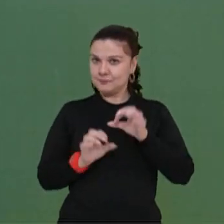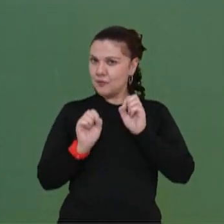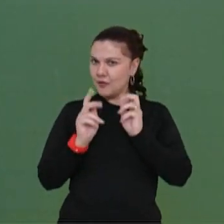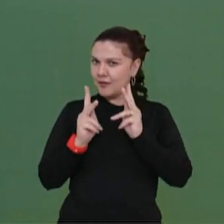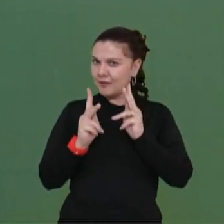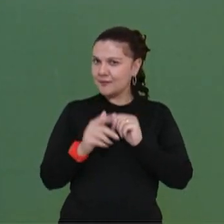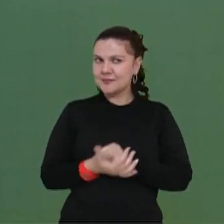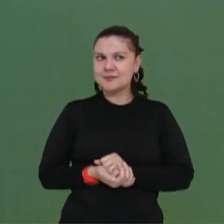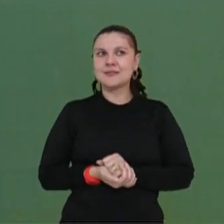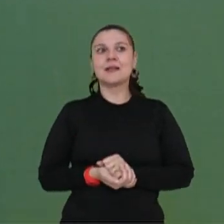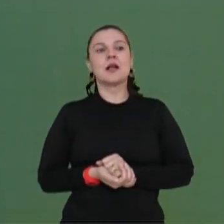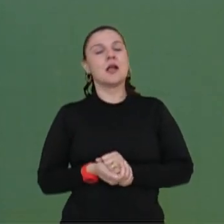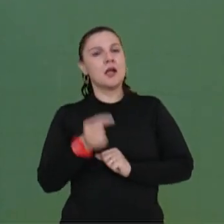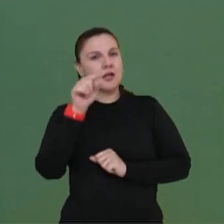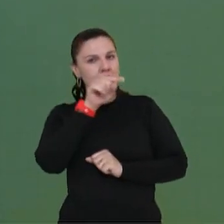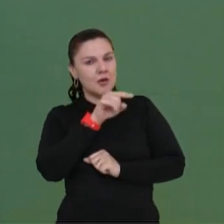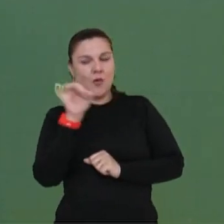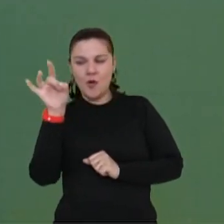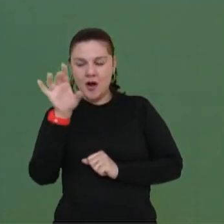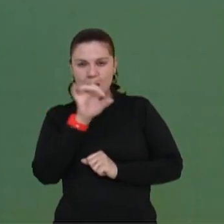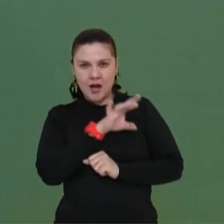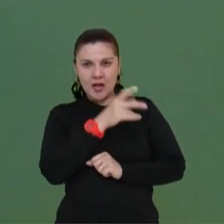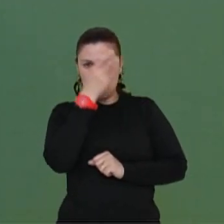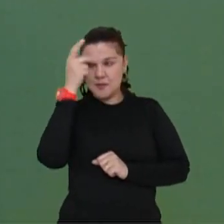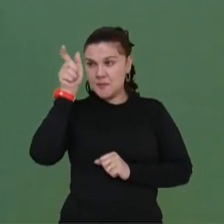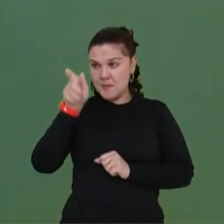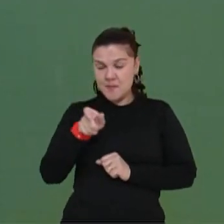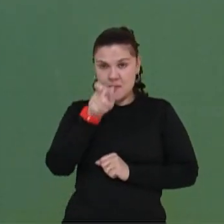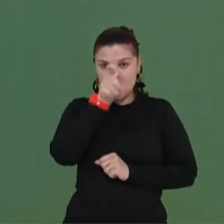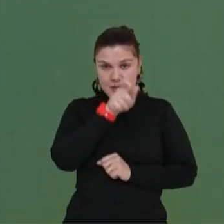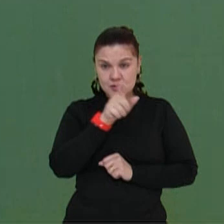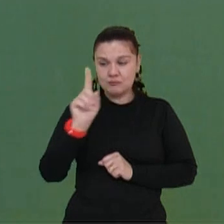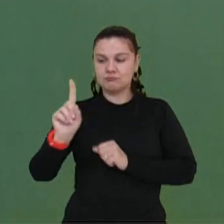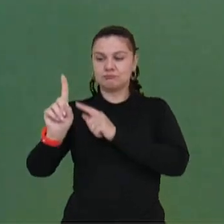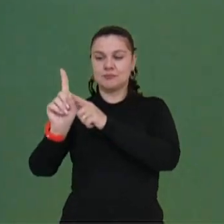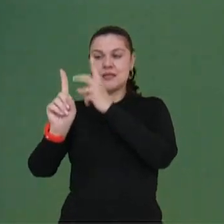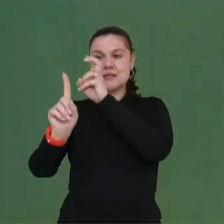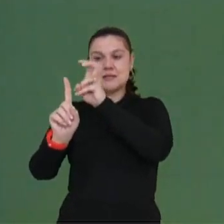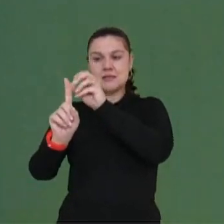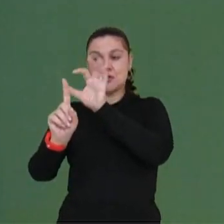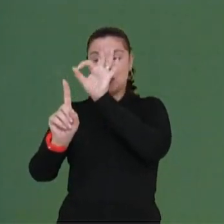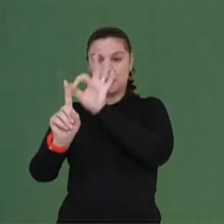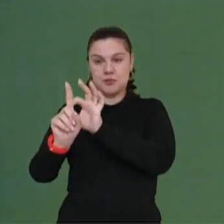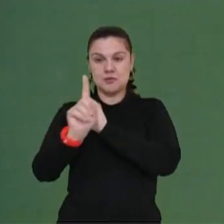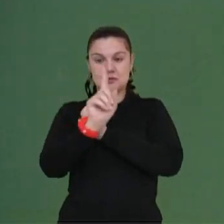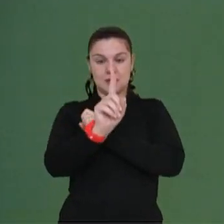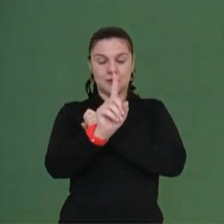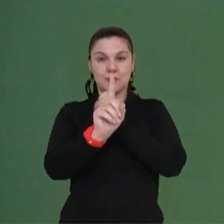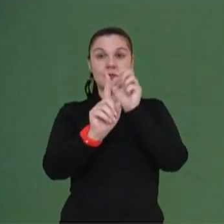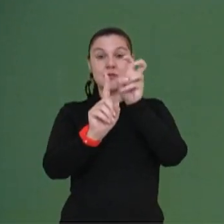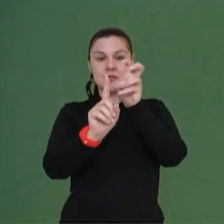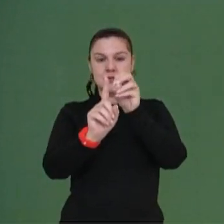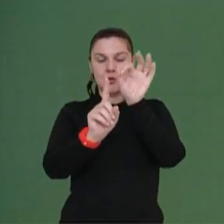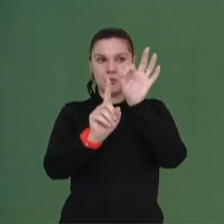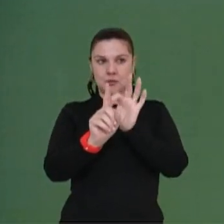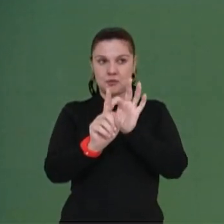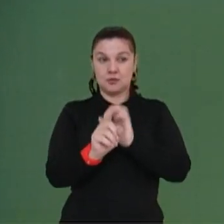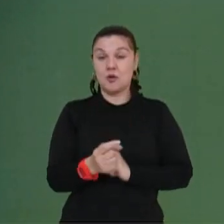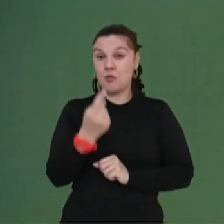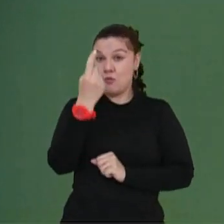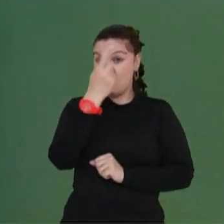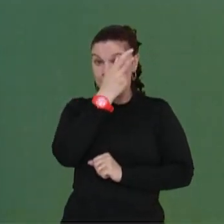Certo? Então, cada indivíduo representa 5%. Outra maneira de pensar. Eu tenho uma pessoa em